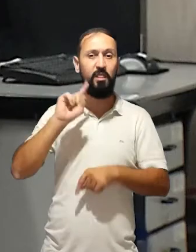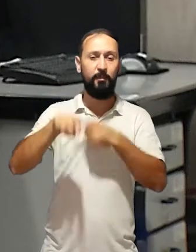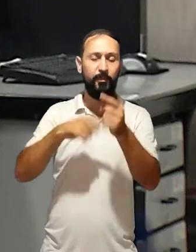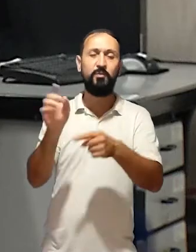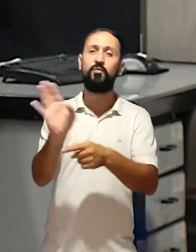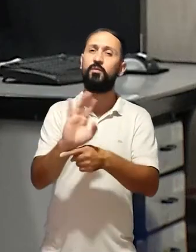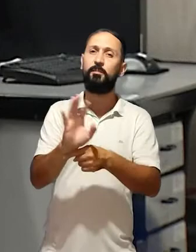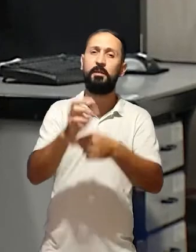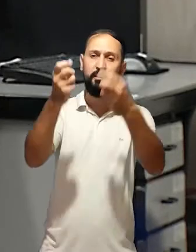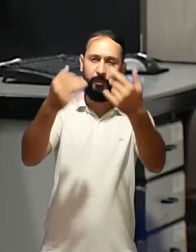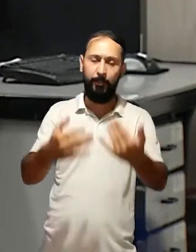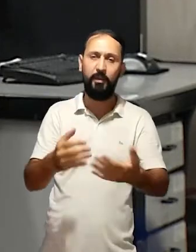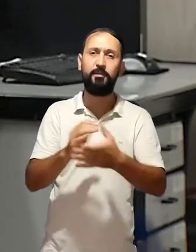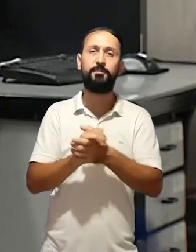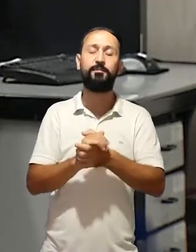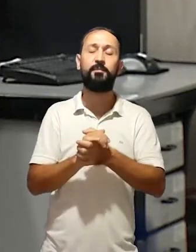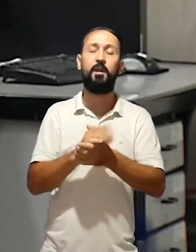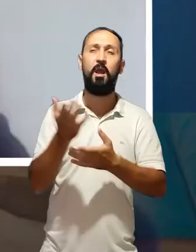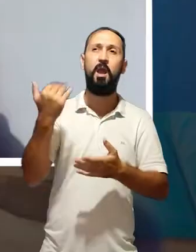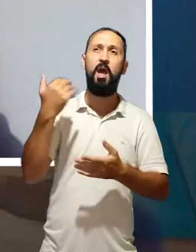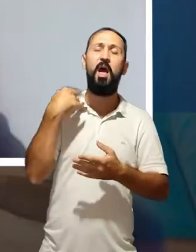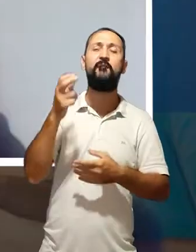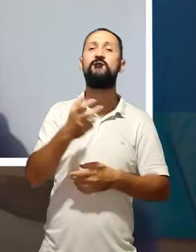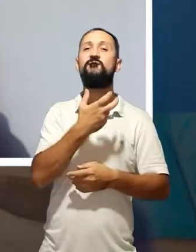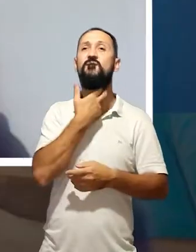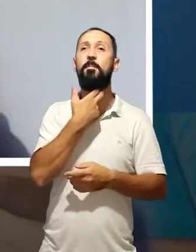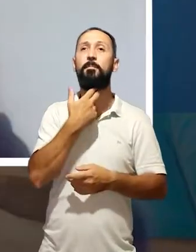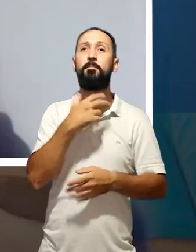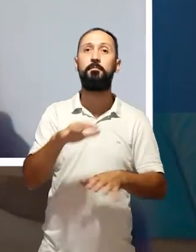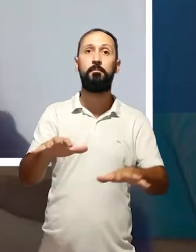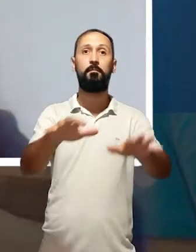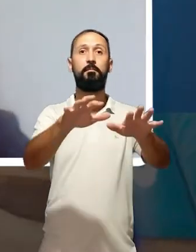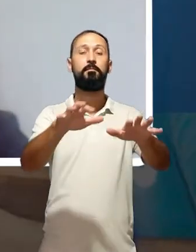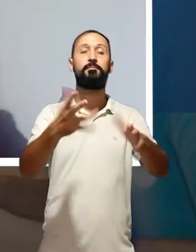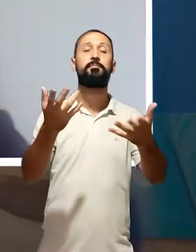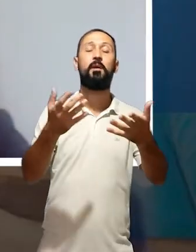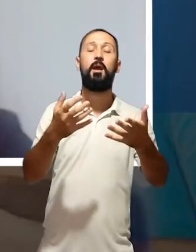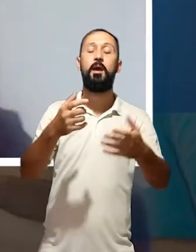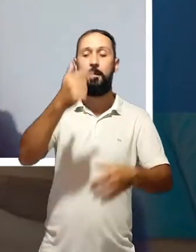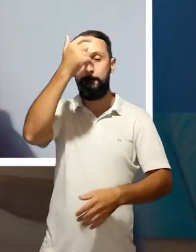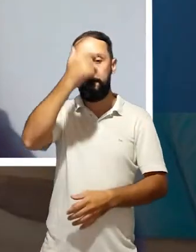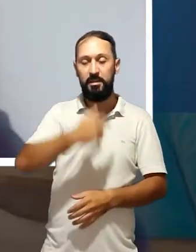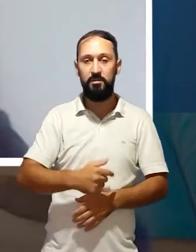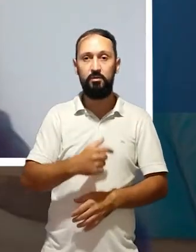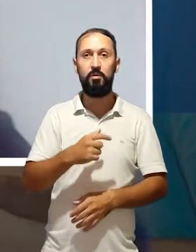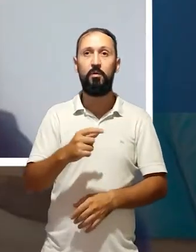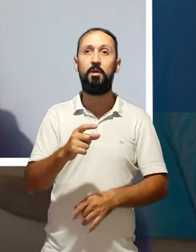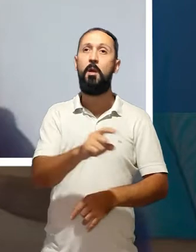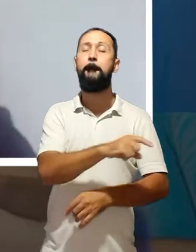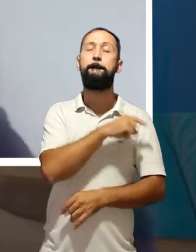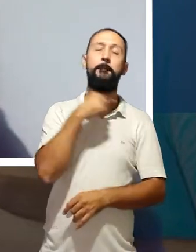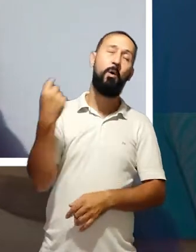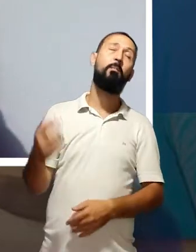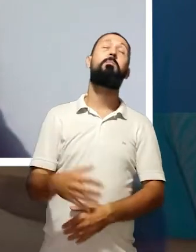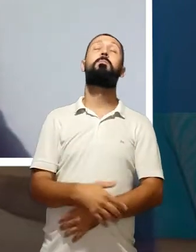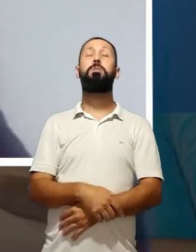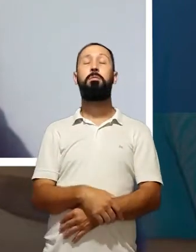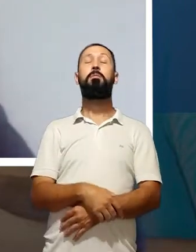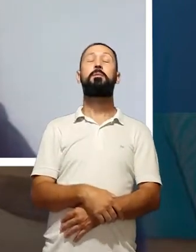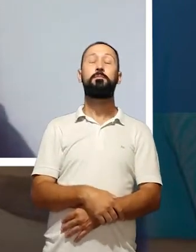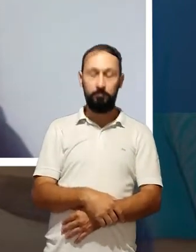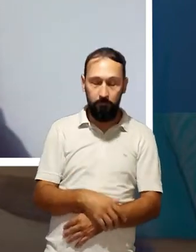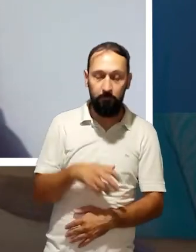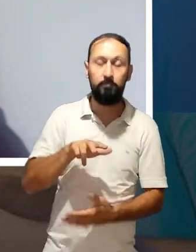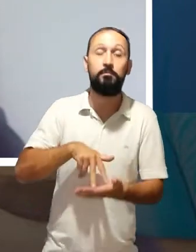depois em filme, que ele coloca bem isso. Os vampiros eram aquele ser que eram pessoas que voltavam depois de ter